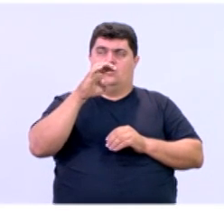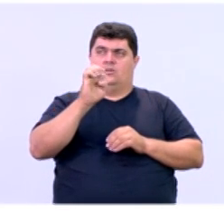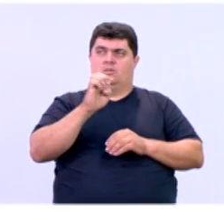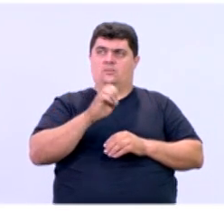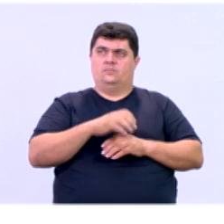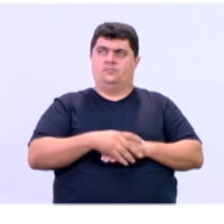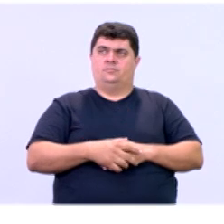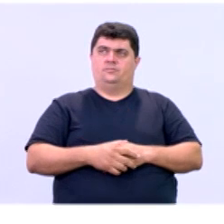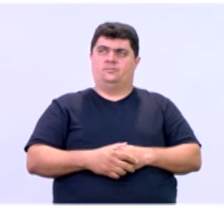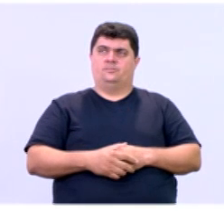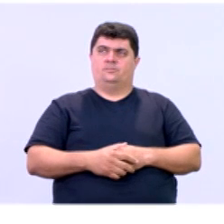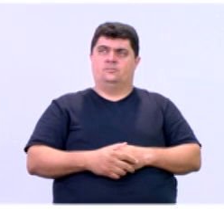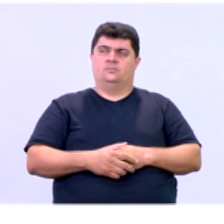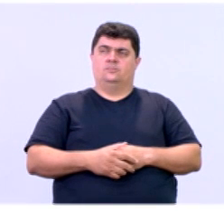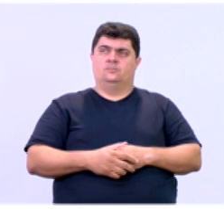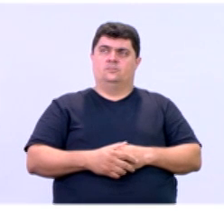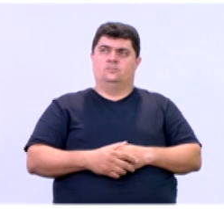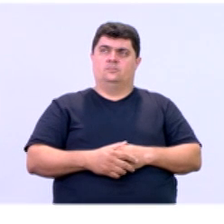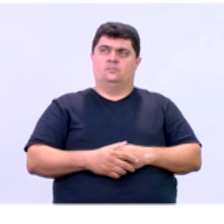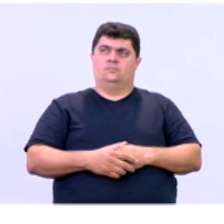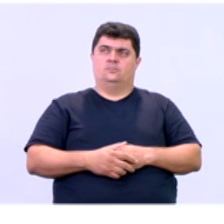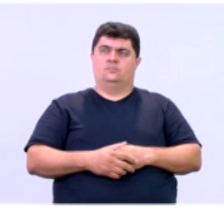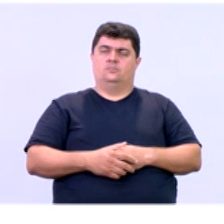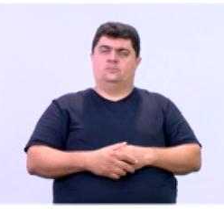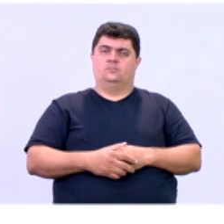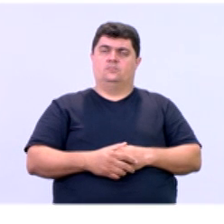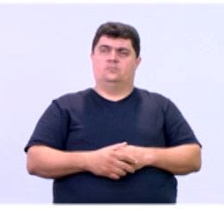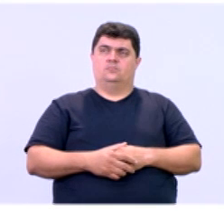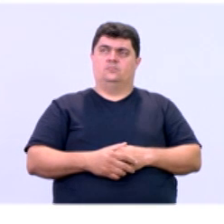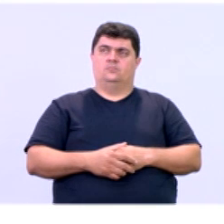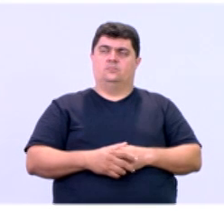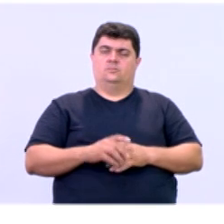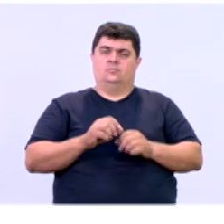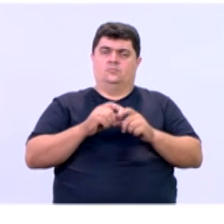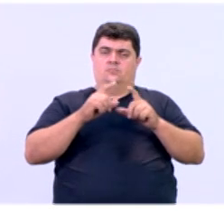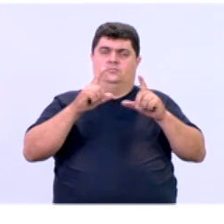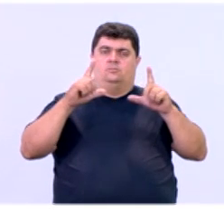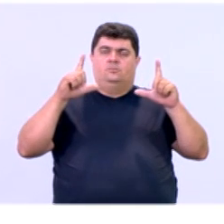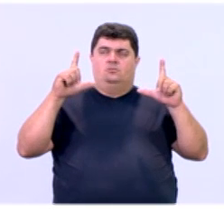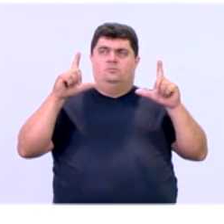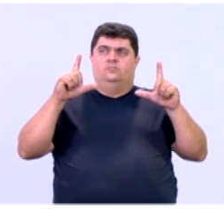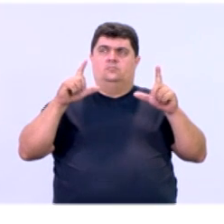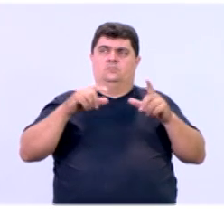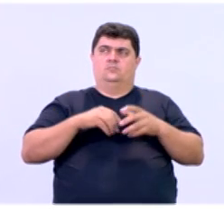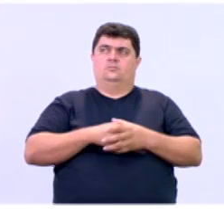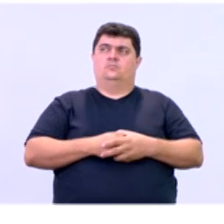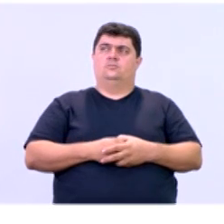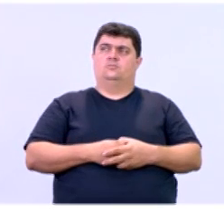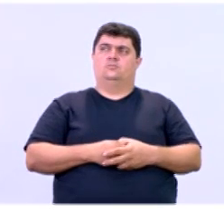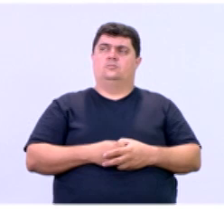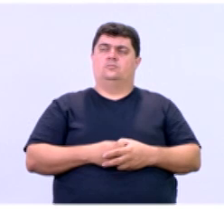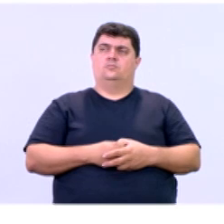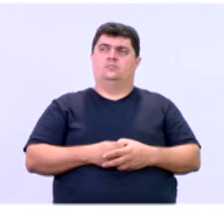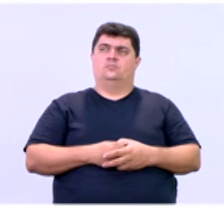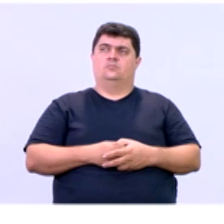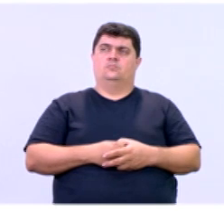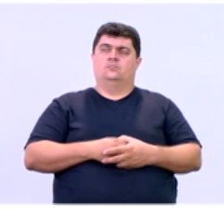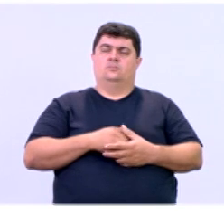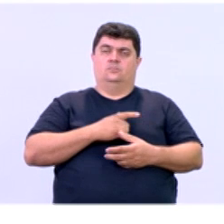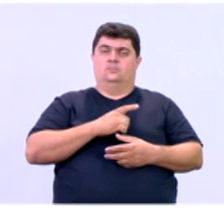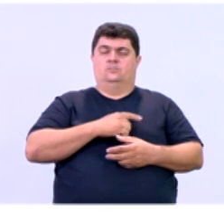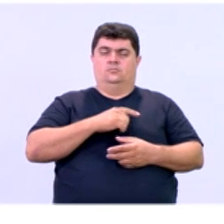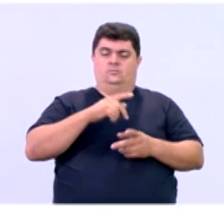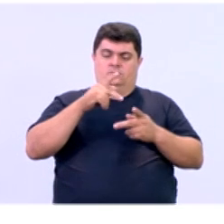ó, nome completo, vou ampliar um pouquinho, tá aqui o nosso